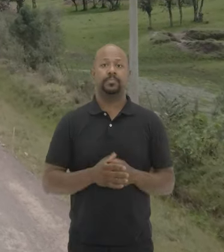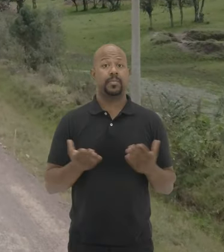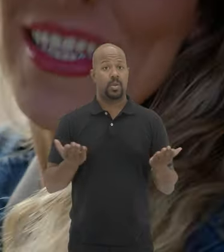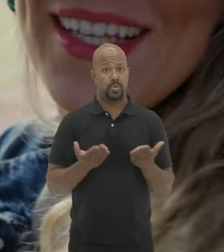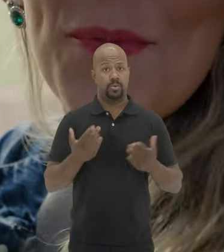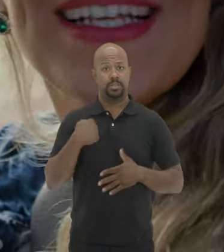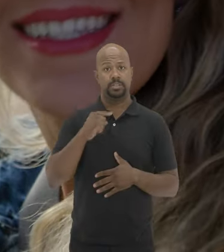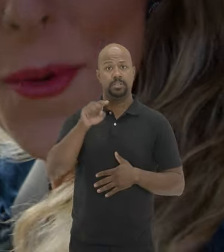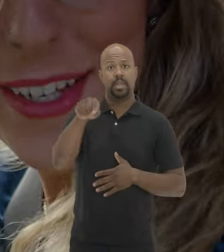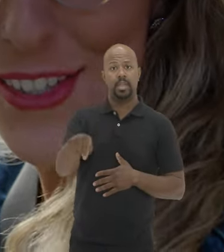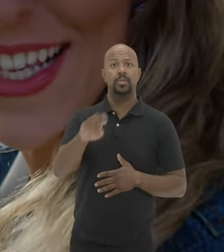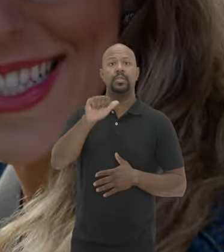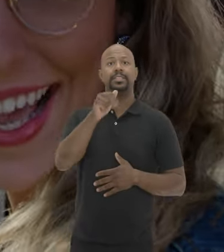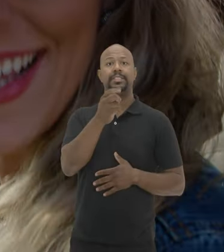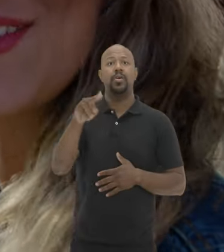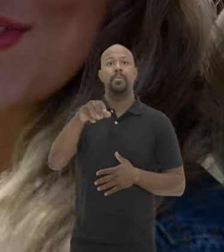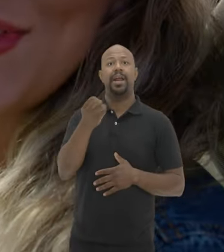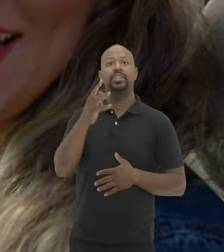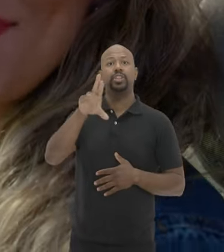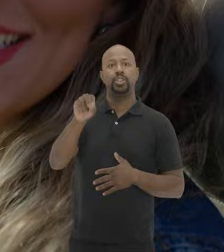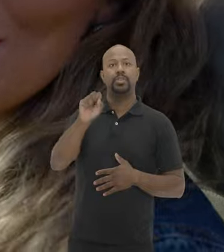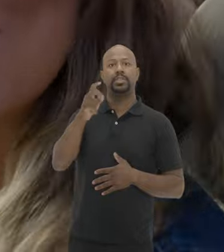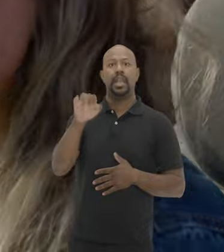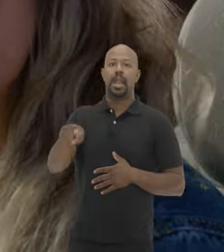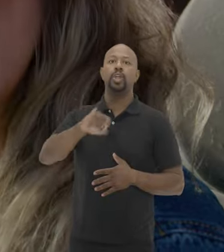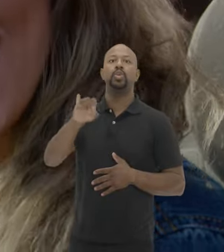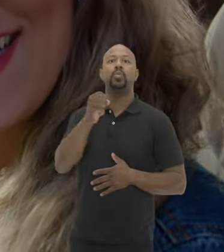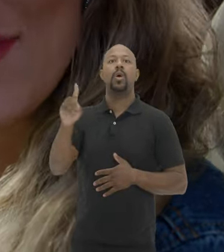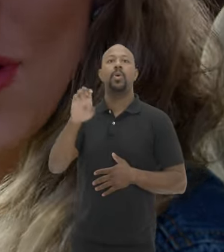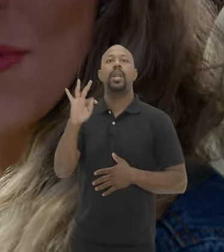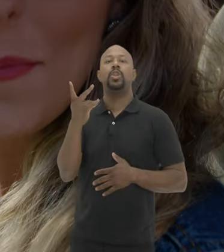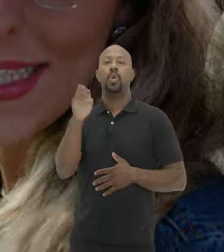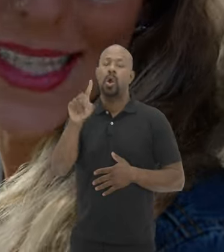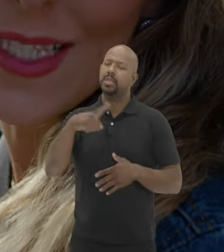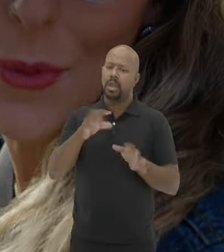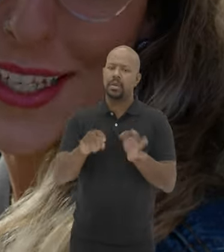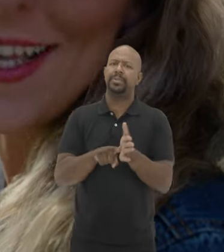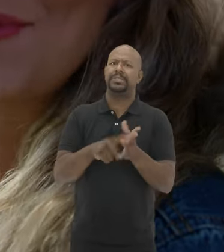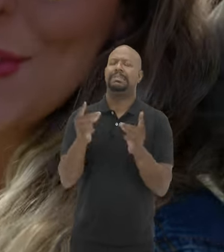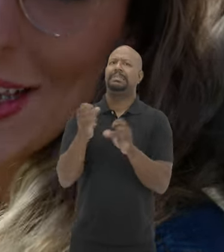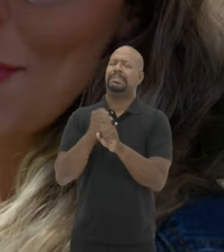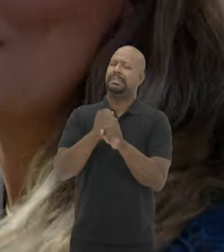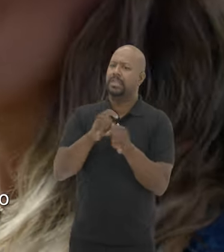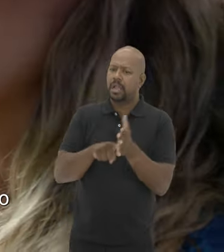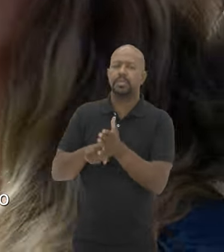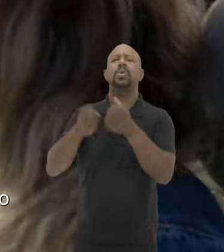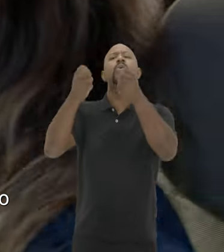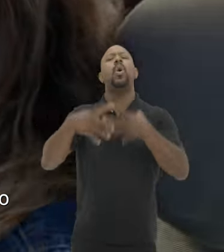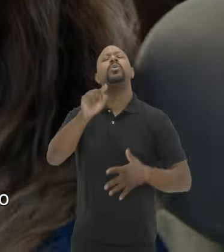hoje a gente está indo para São Martinho da Serra e o nosso guia vai ser o João Heitor que desenvolve pesquisas por aqui há muito tempo